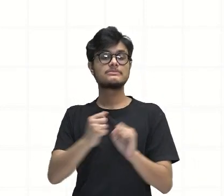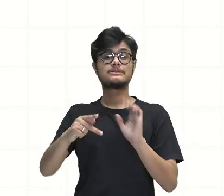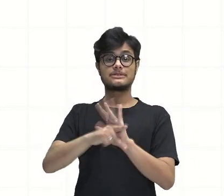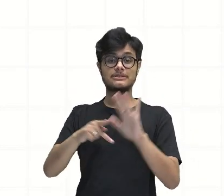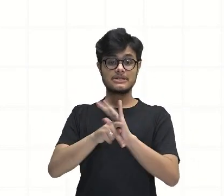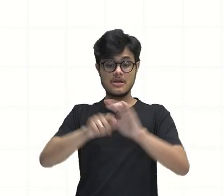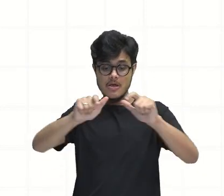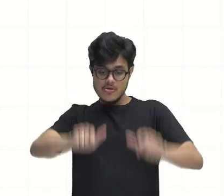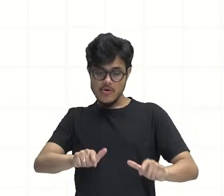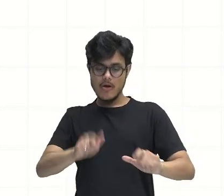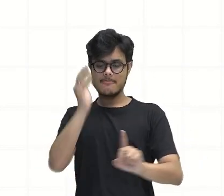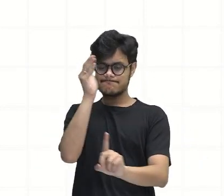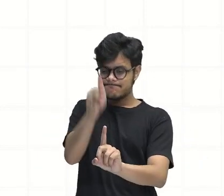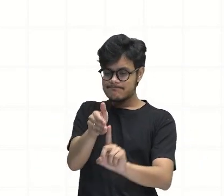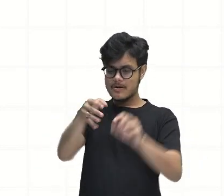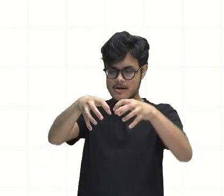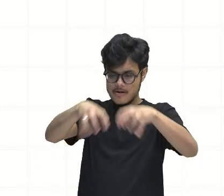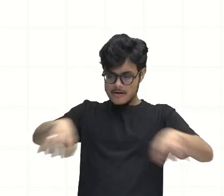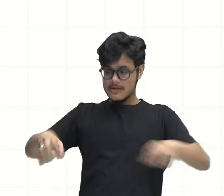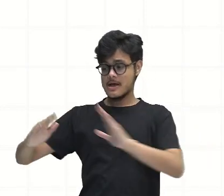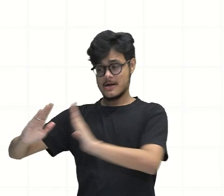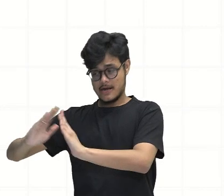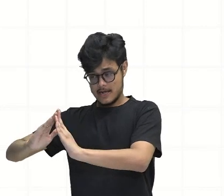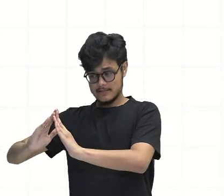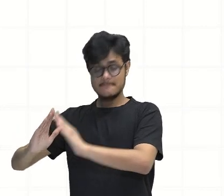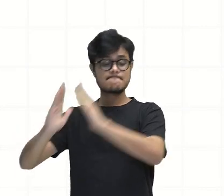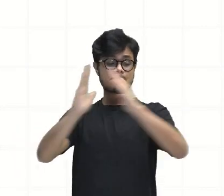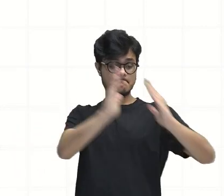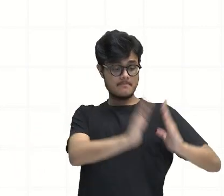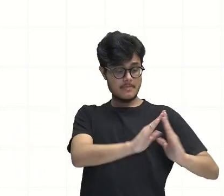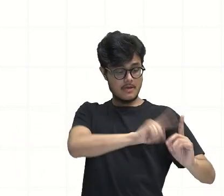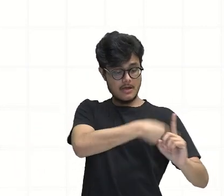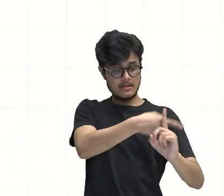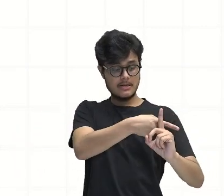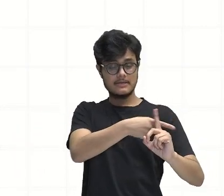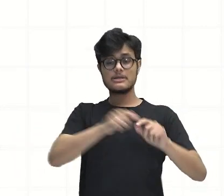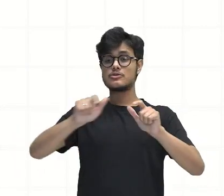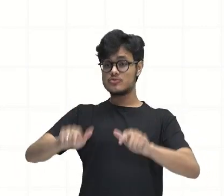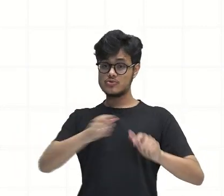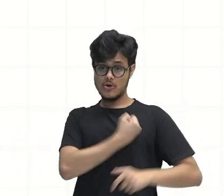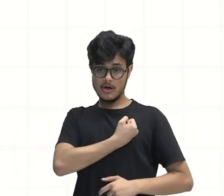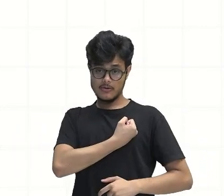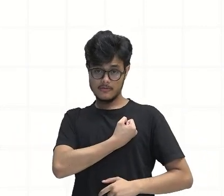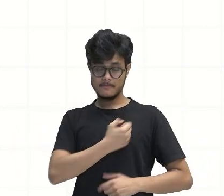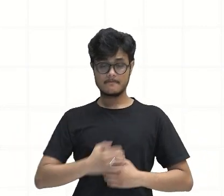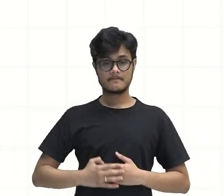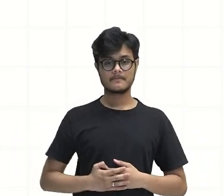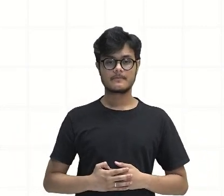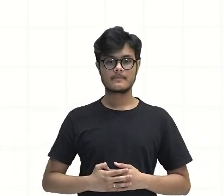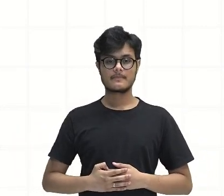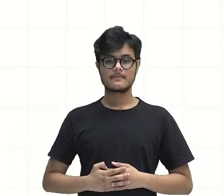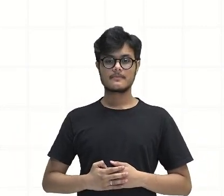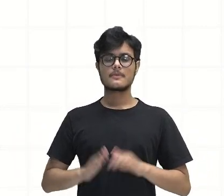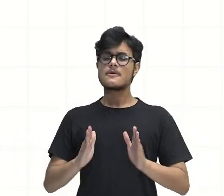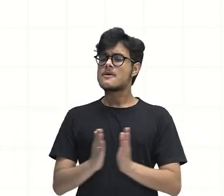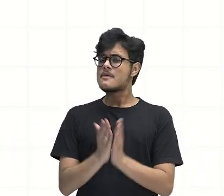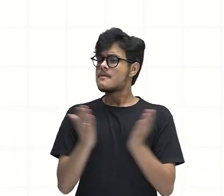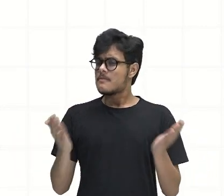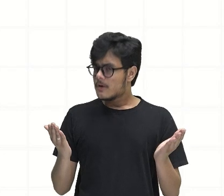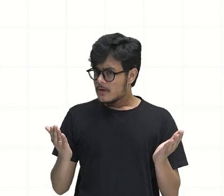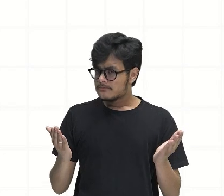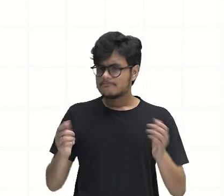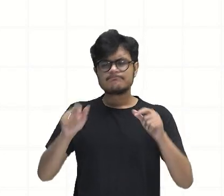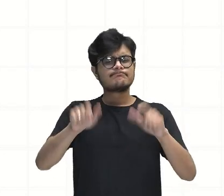o ponto médio entre as coordenadas. Tudo bem? E quem seria, né,